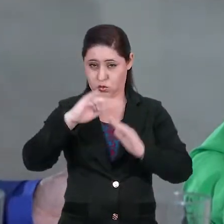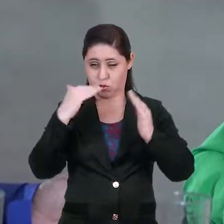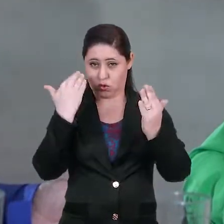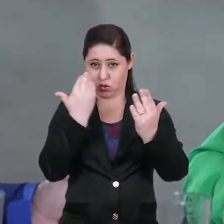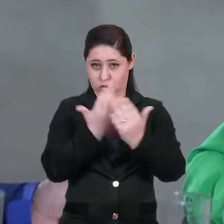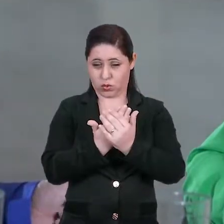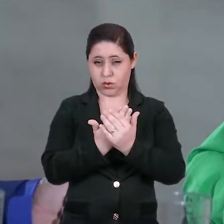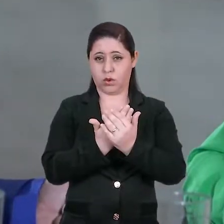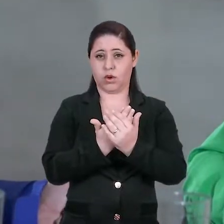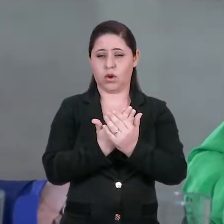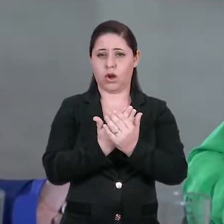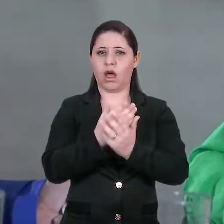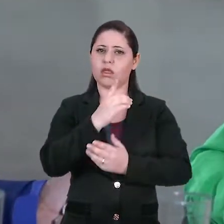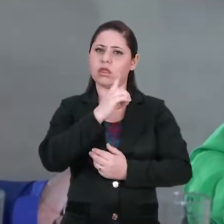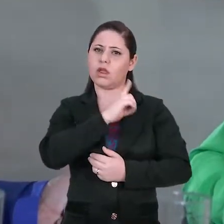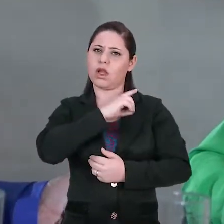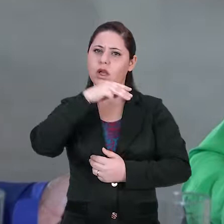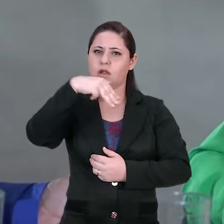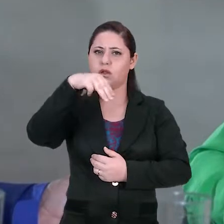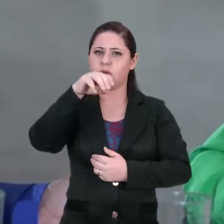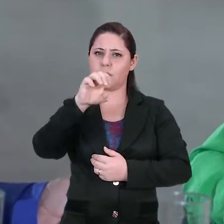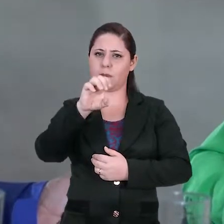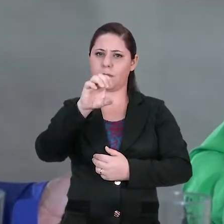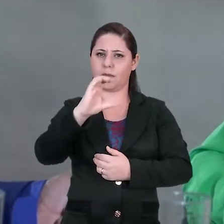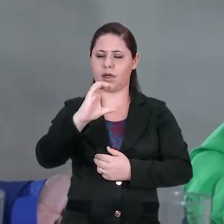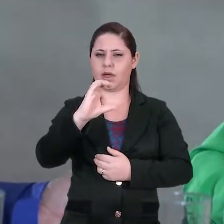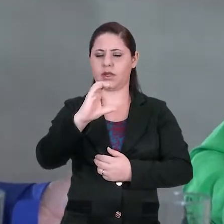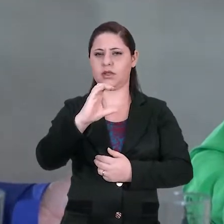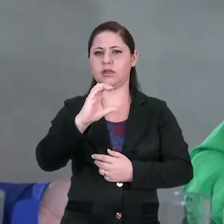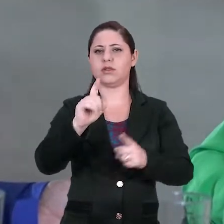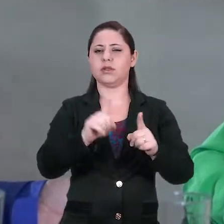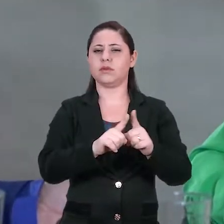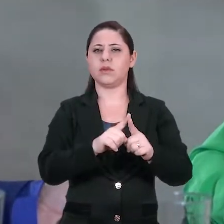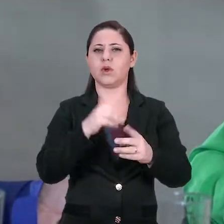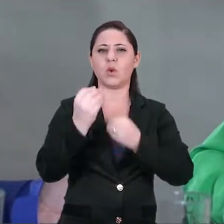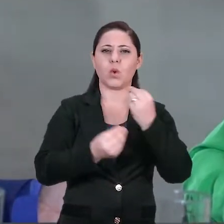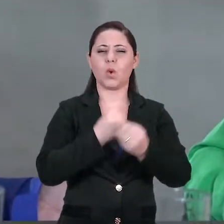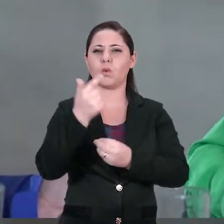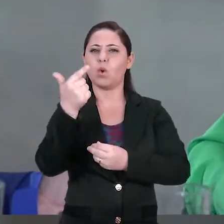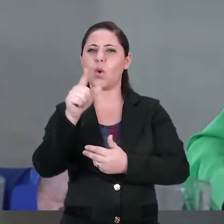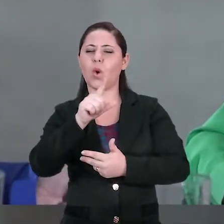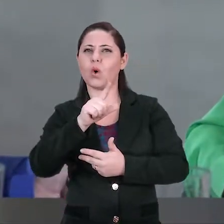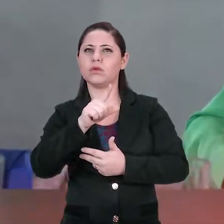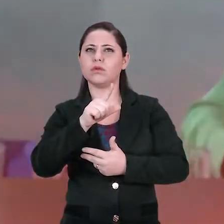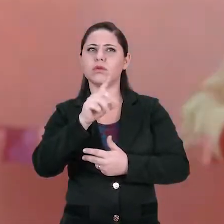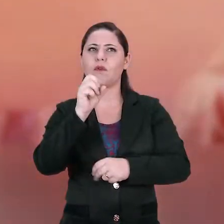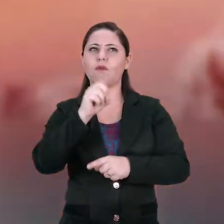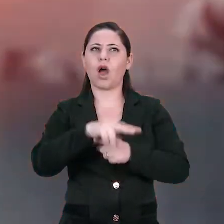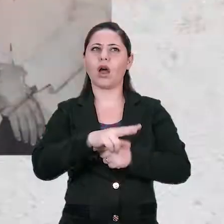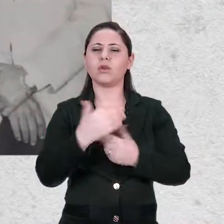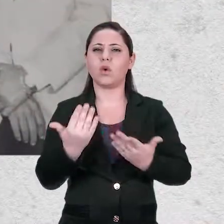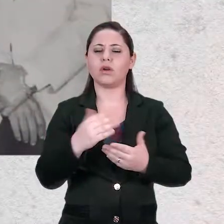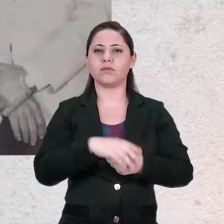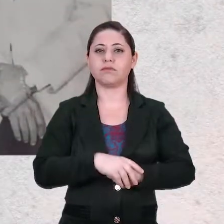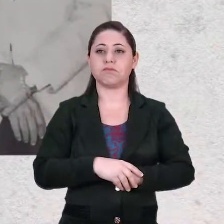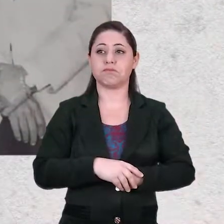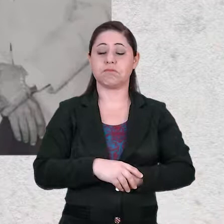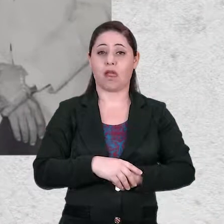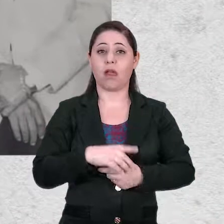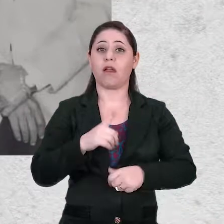escola, foi delegada do MEC? Durante tempo. Delegada do MEC. Qual outro cargo ligado à educação? Naquela época do